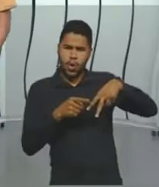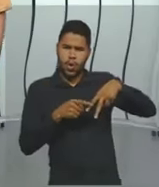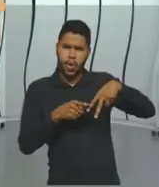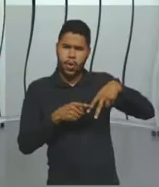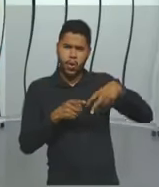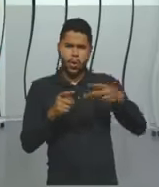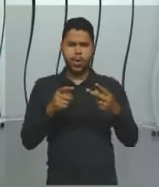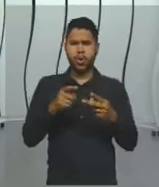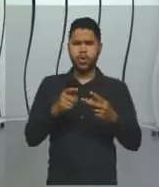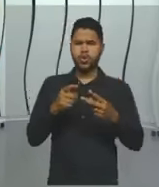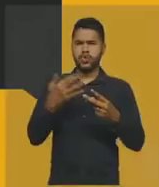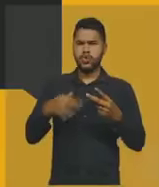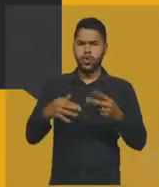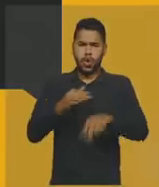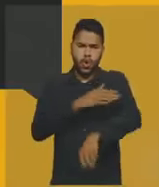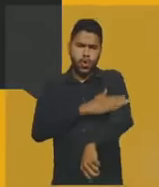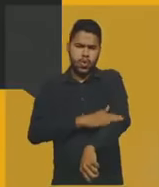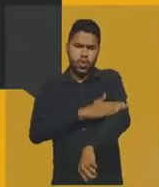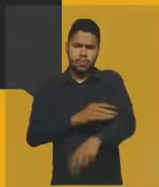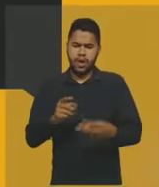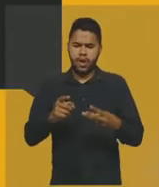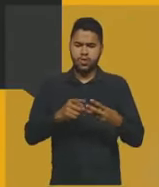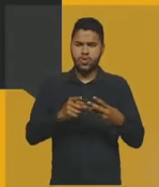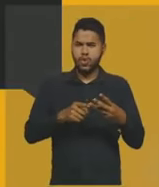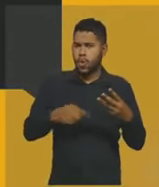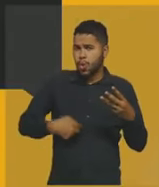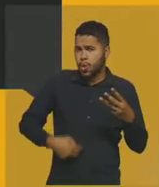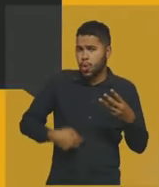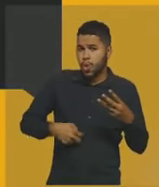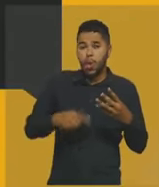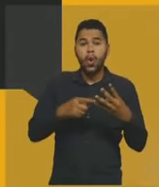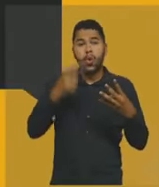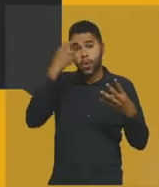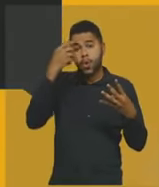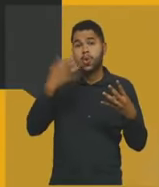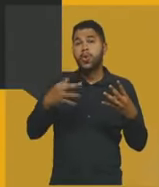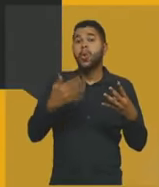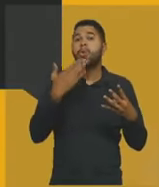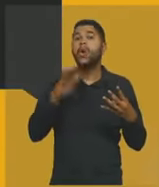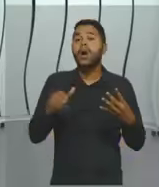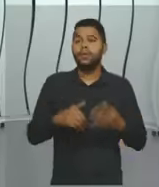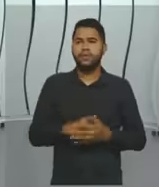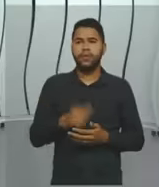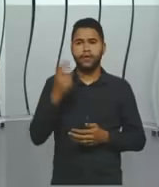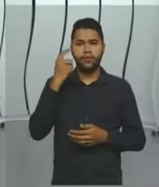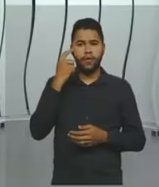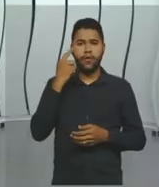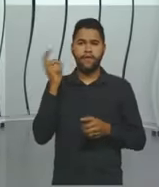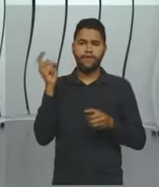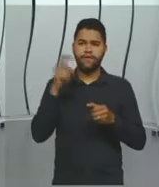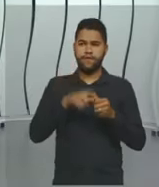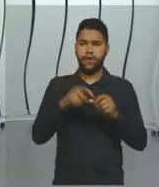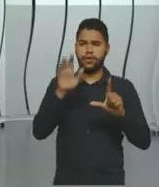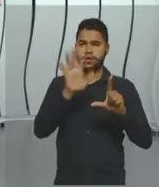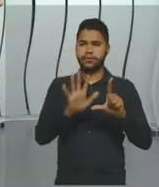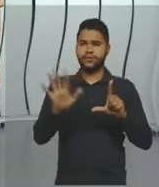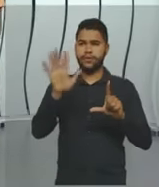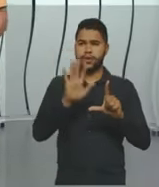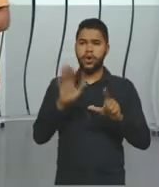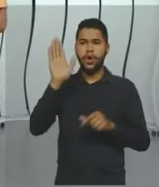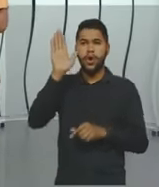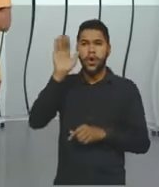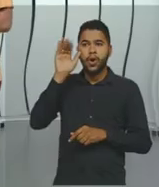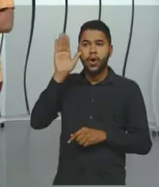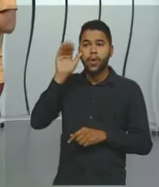no braço? Dor no estômago? Ou dor de cabeça? Vamos voltar lá na imagem, observar bem, ó,